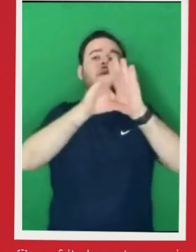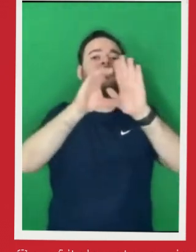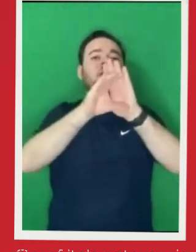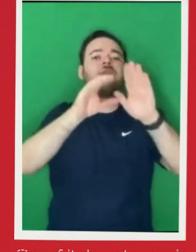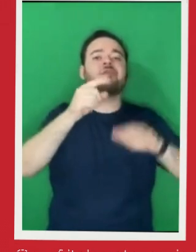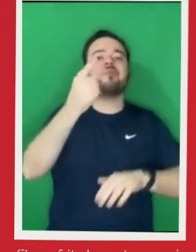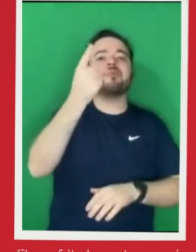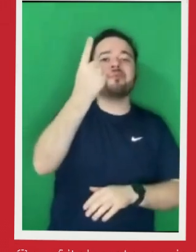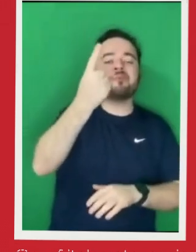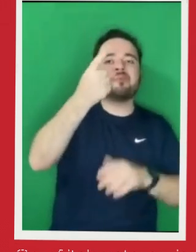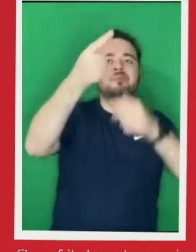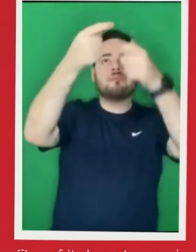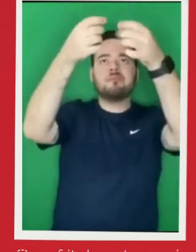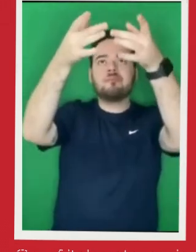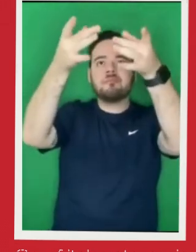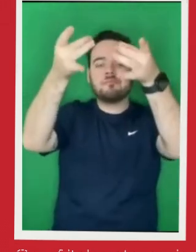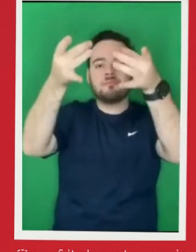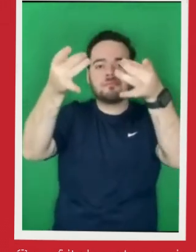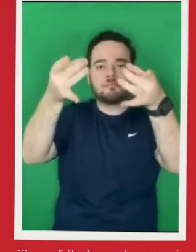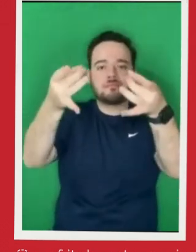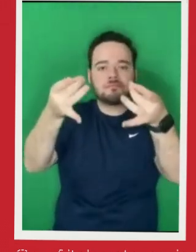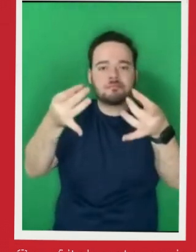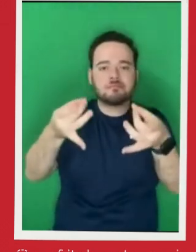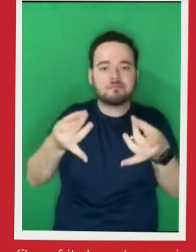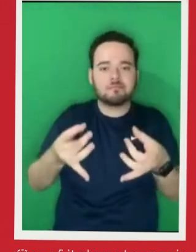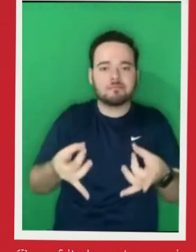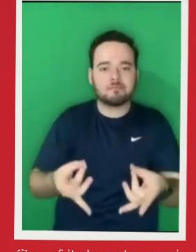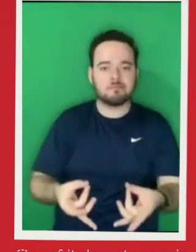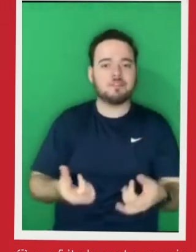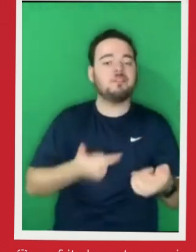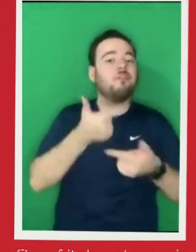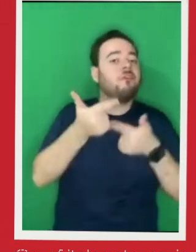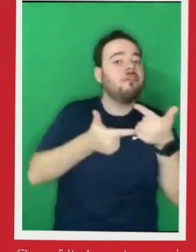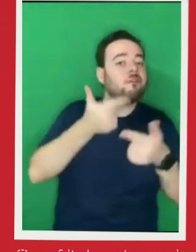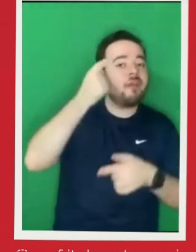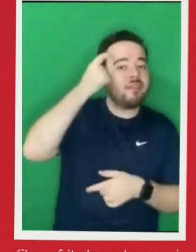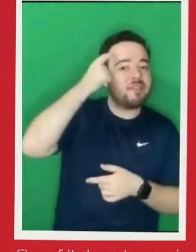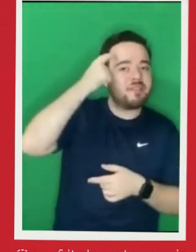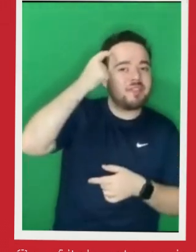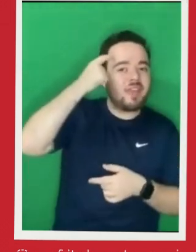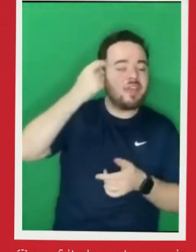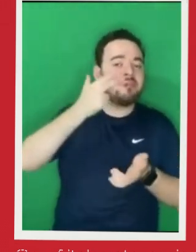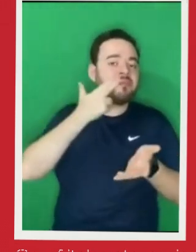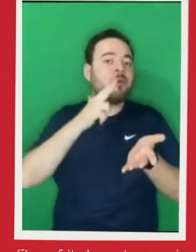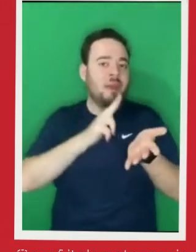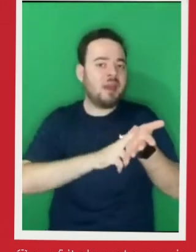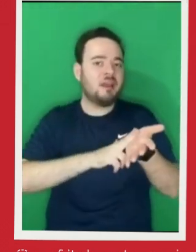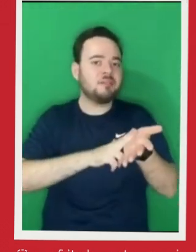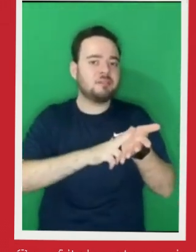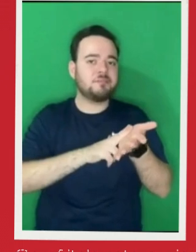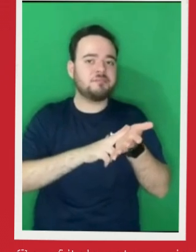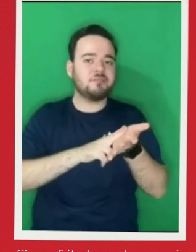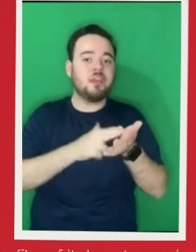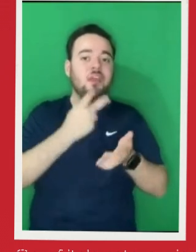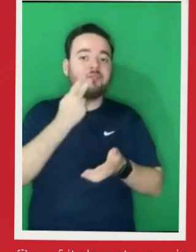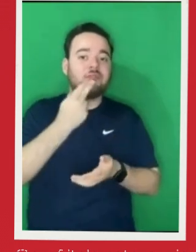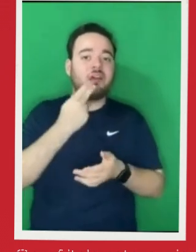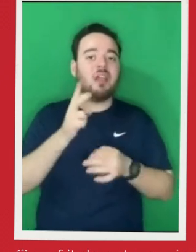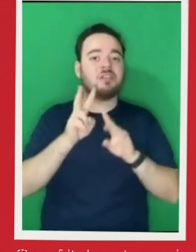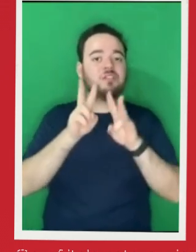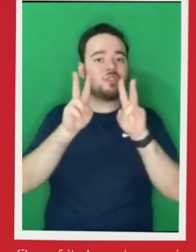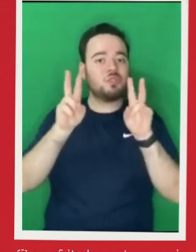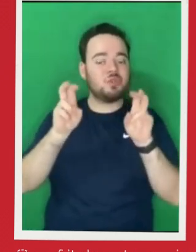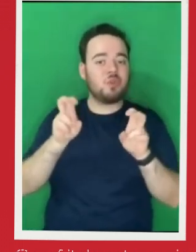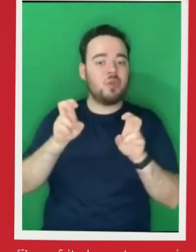trabalhar no capítulo 1. No capítulo 1, vamos abrir aqui. Eu vou trabalhar a ideia de que isso aqui é uma carta. Eu